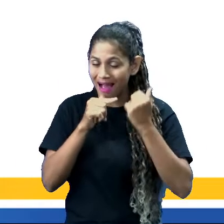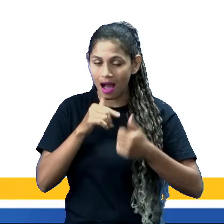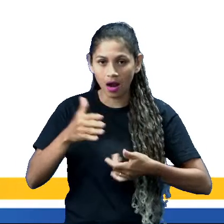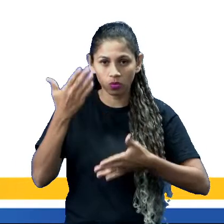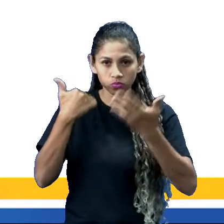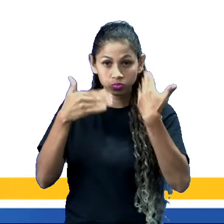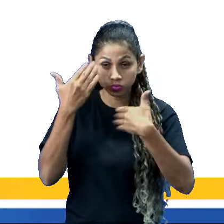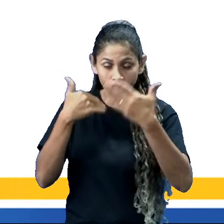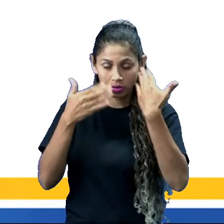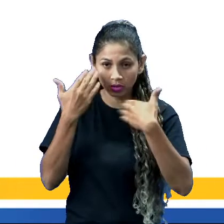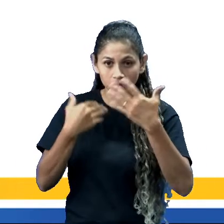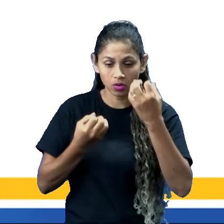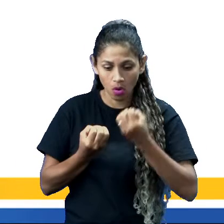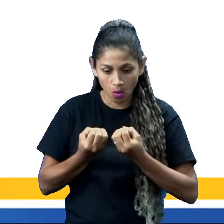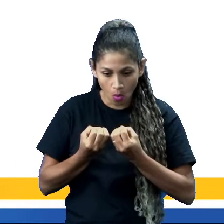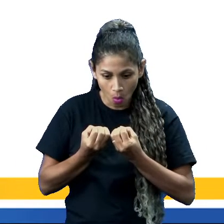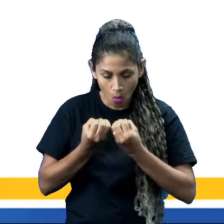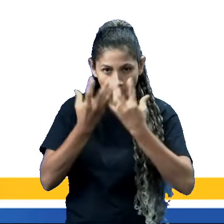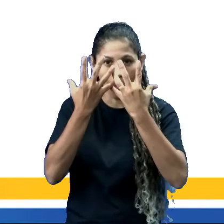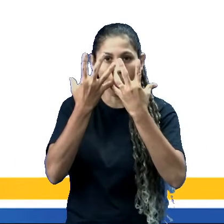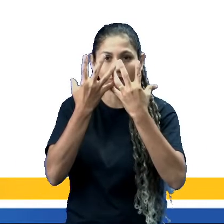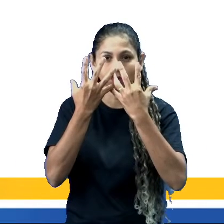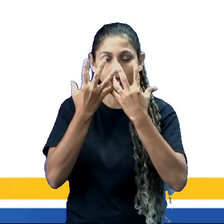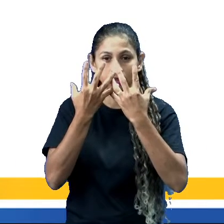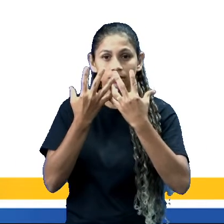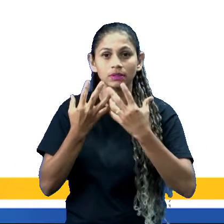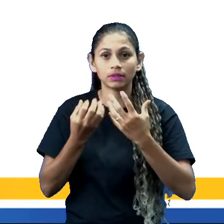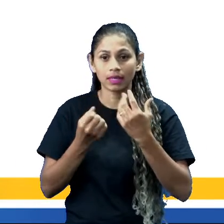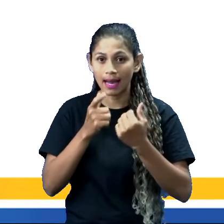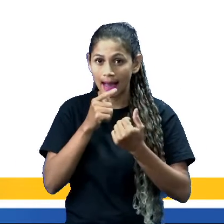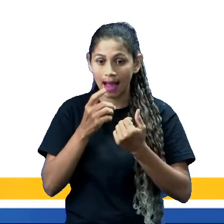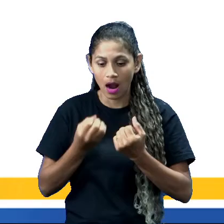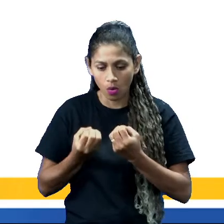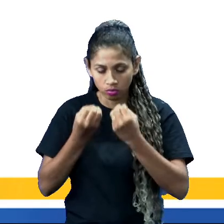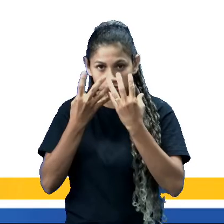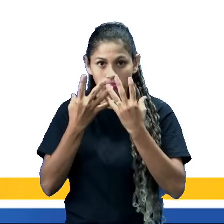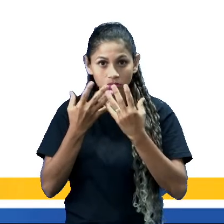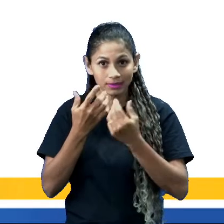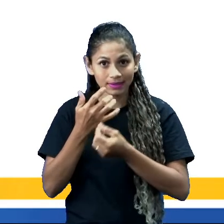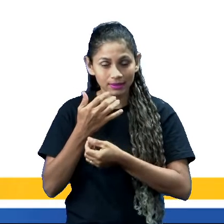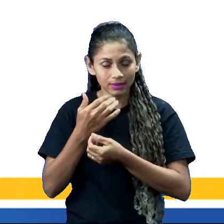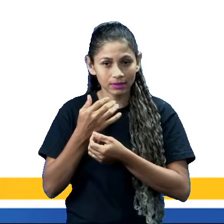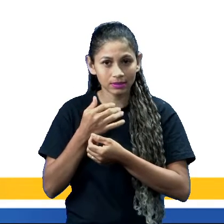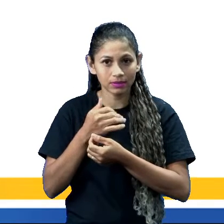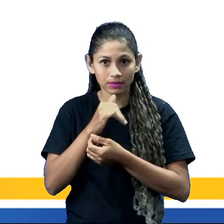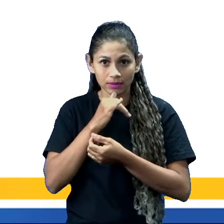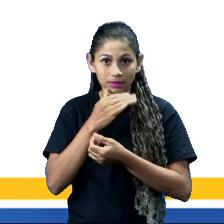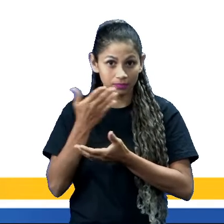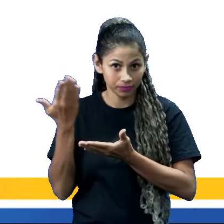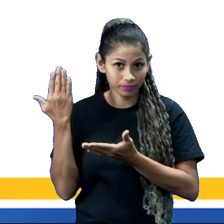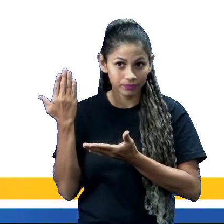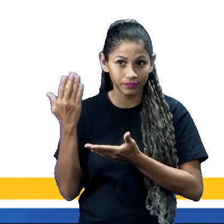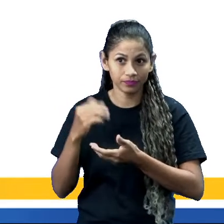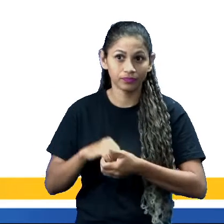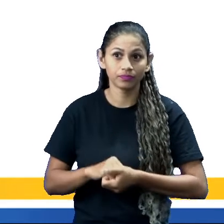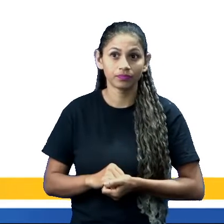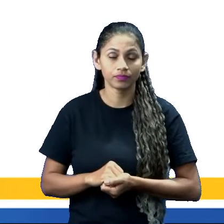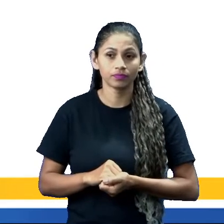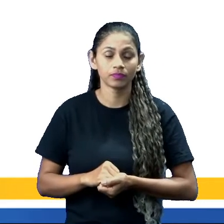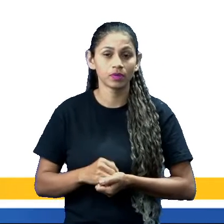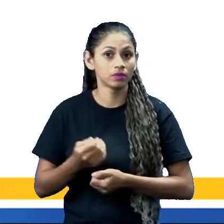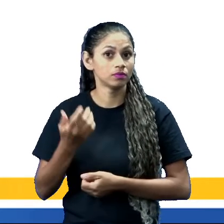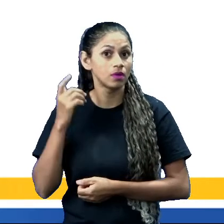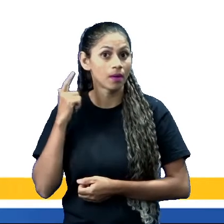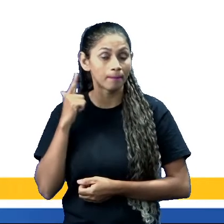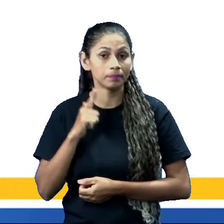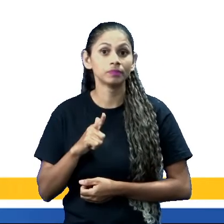a questão da lavagem. E caso seja necessário, né, levar esse paciente ali para o atendimento médico, ali para a emergência, né? E, se